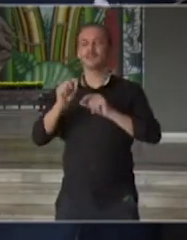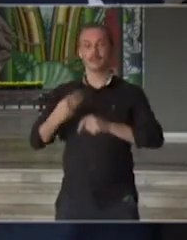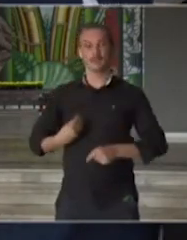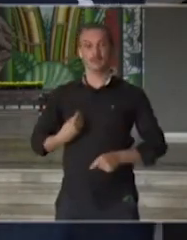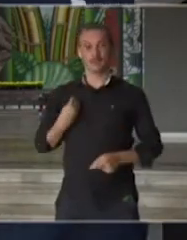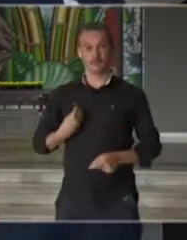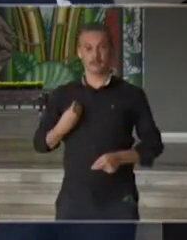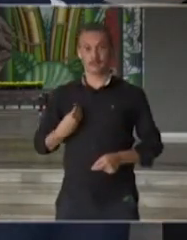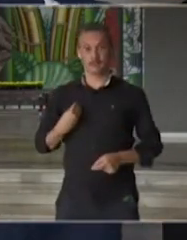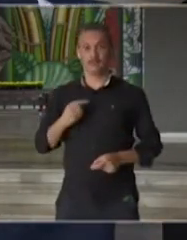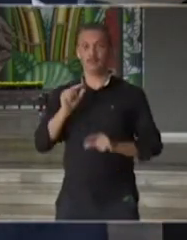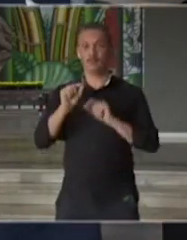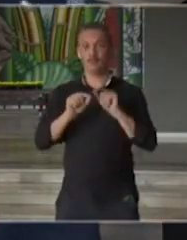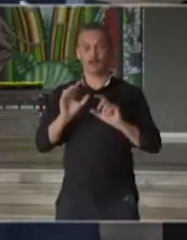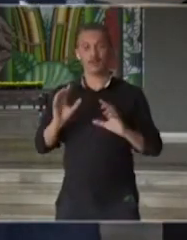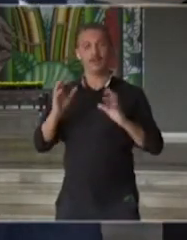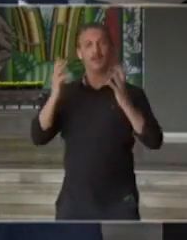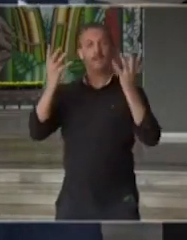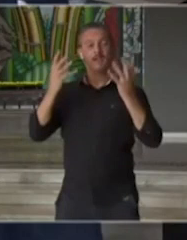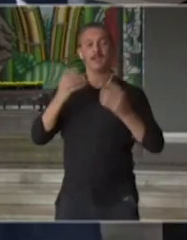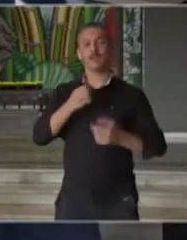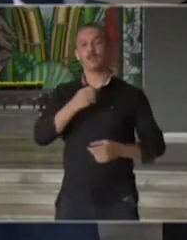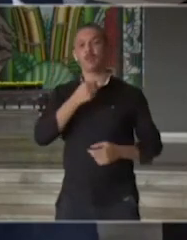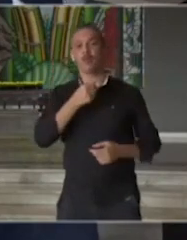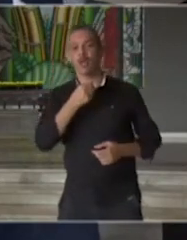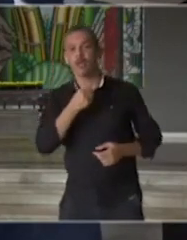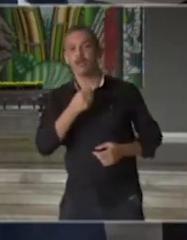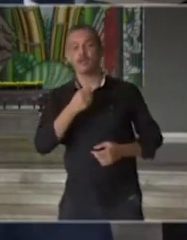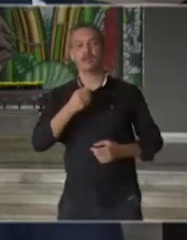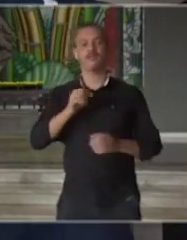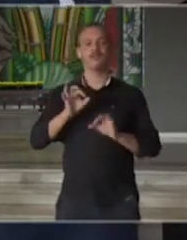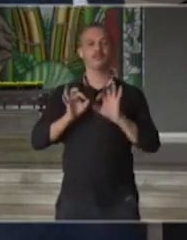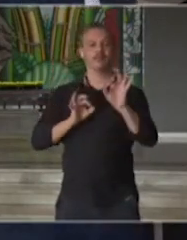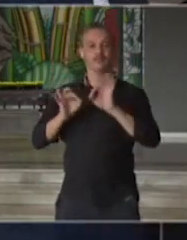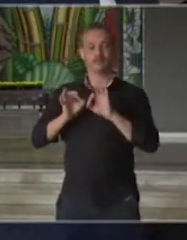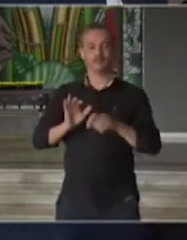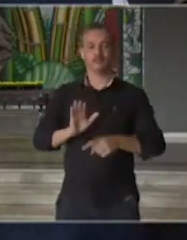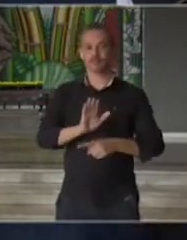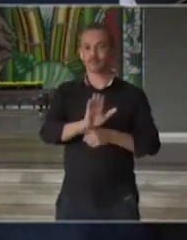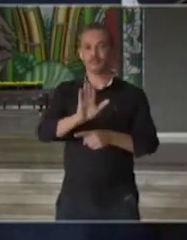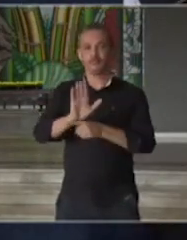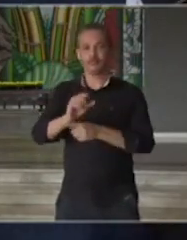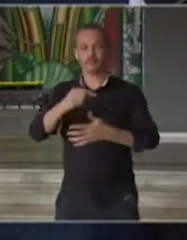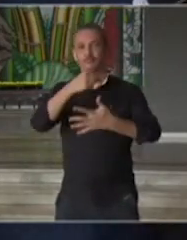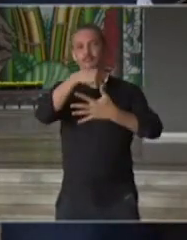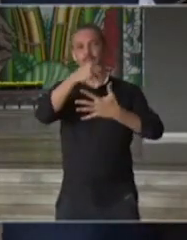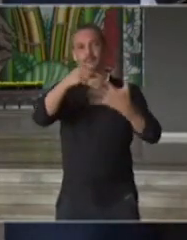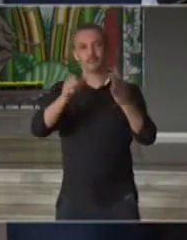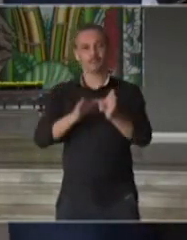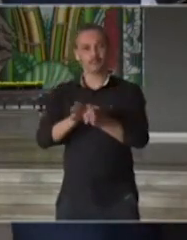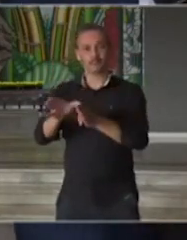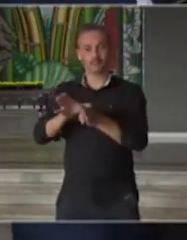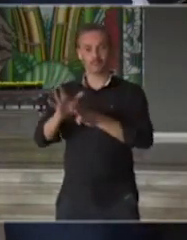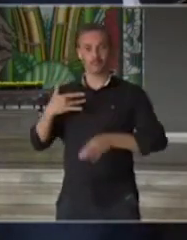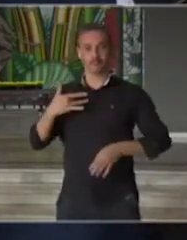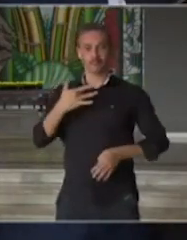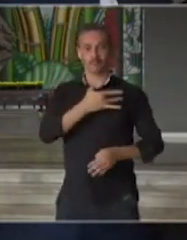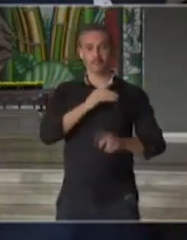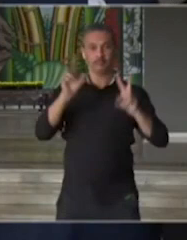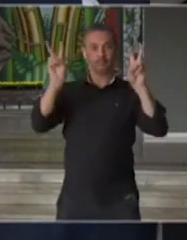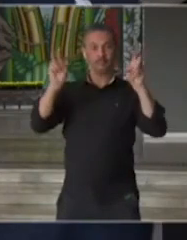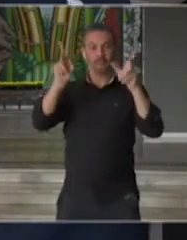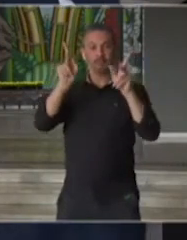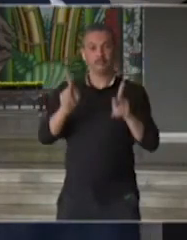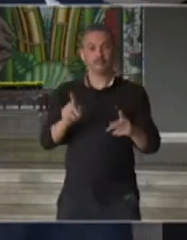4 milhões de pessoas deixem de circular no estado. Será implantado toque de recolher entre 8 da noite e